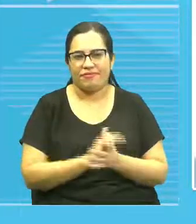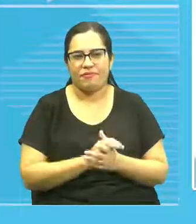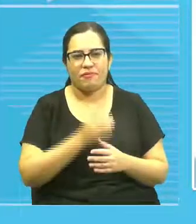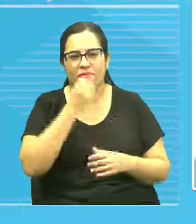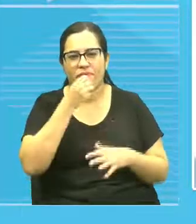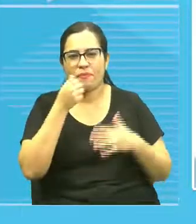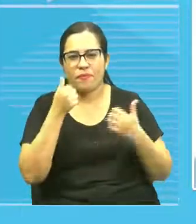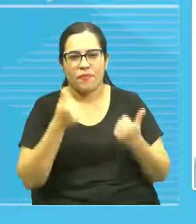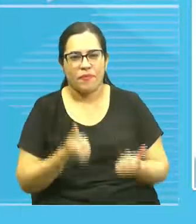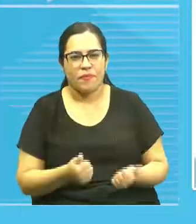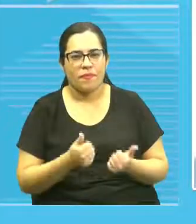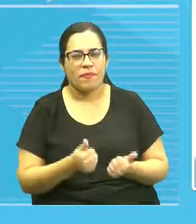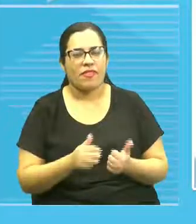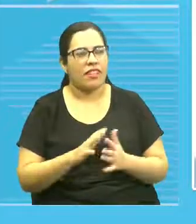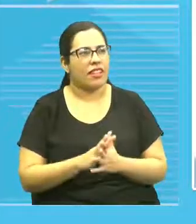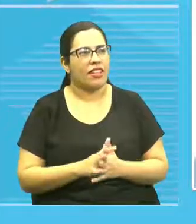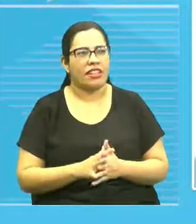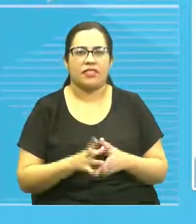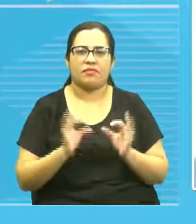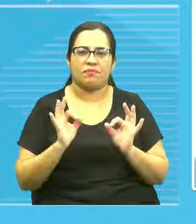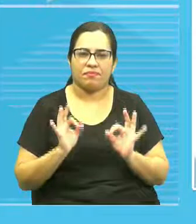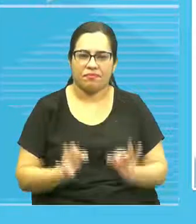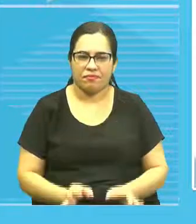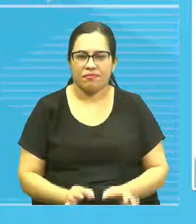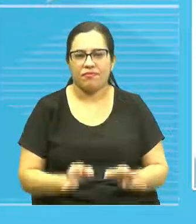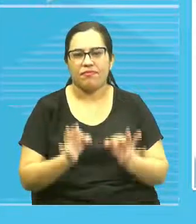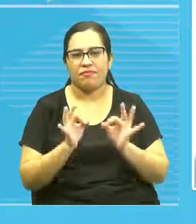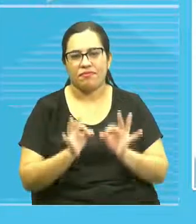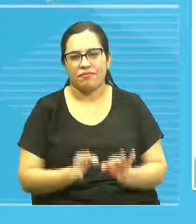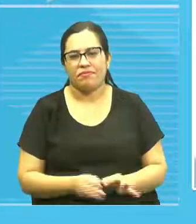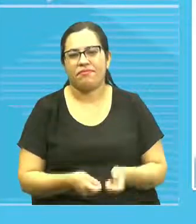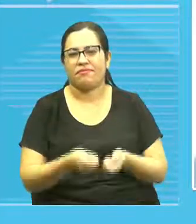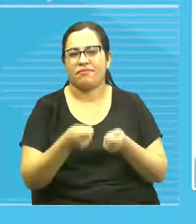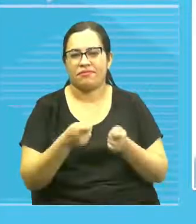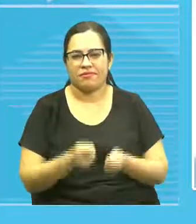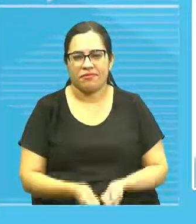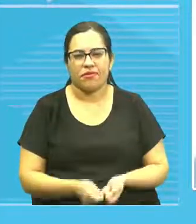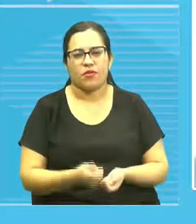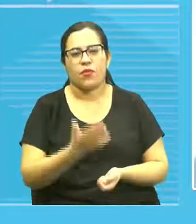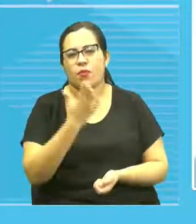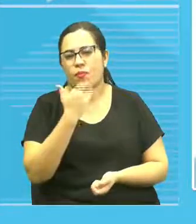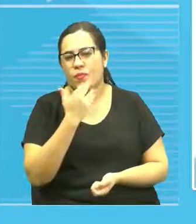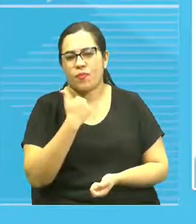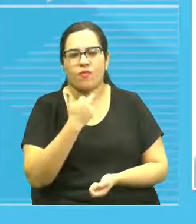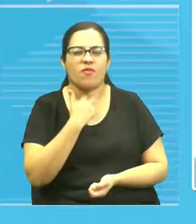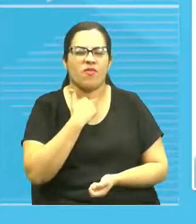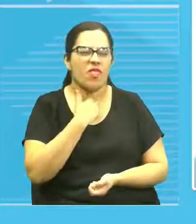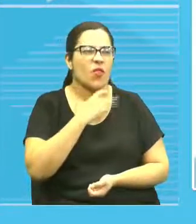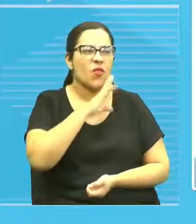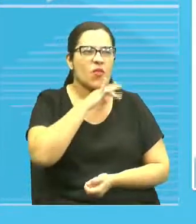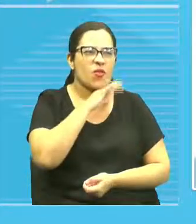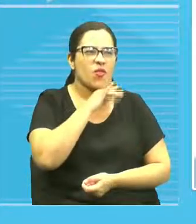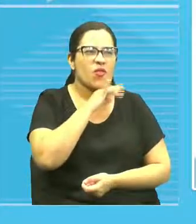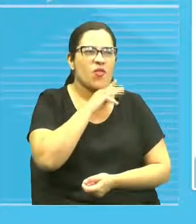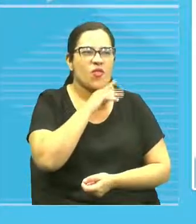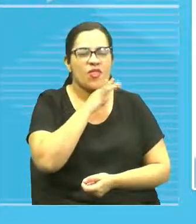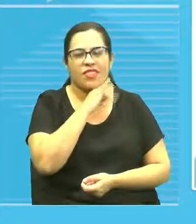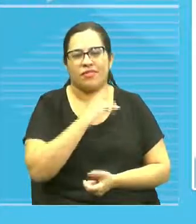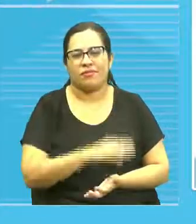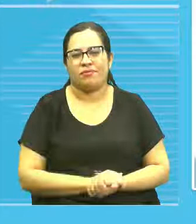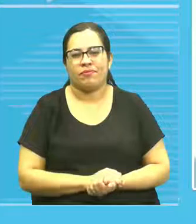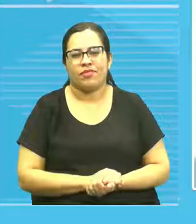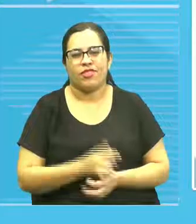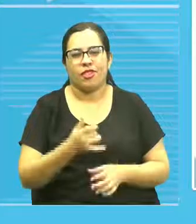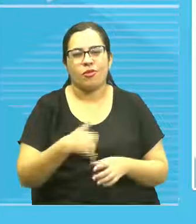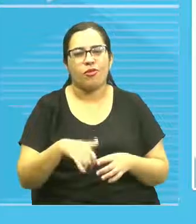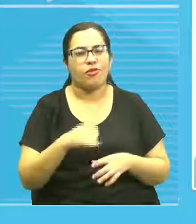Muito bem. Ela não deixa você. Ela tá certa. Ela tem razão. De você não comer miojo. Ô, corra ruim, miojo. Armaria. Ô, corra boa.